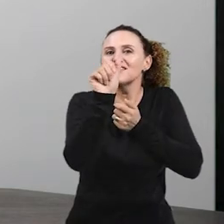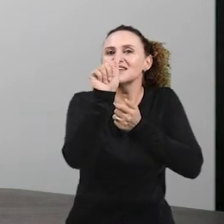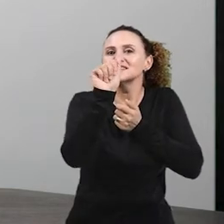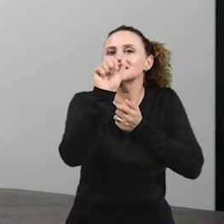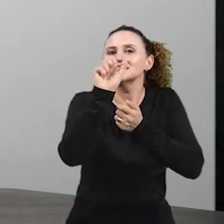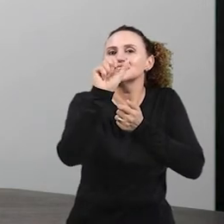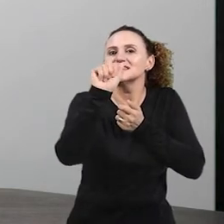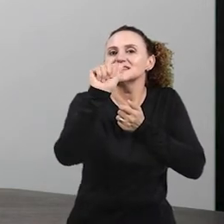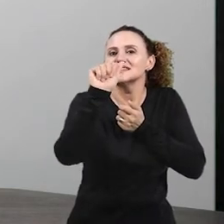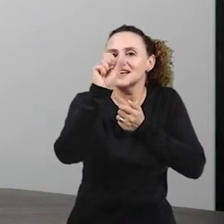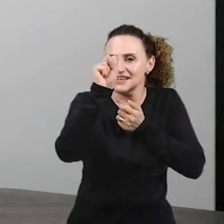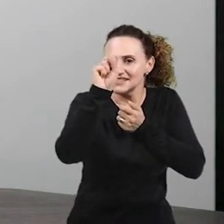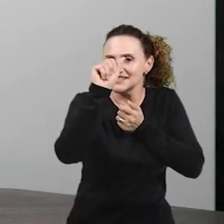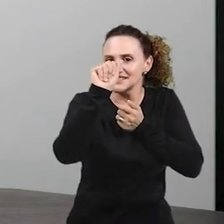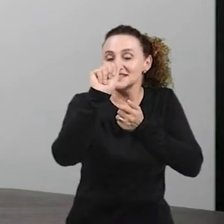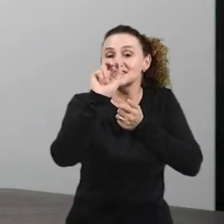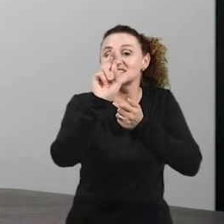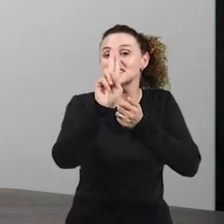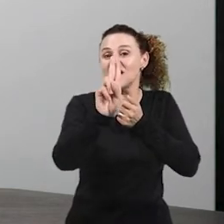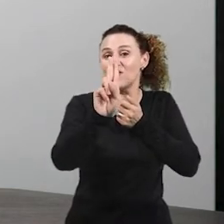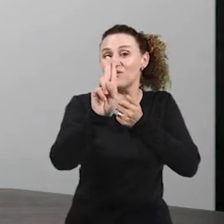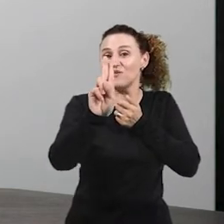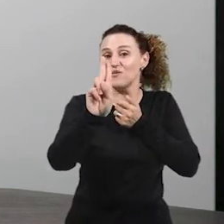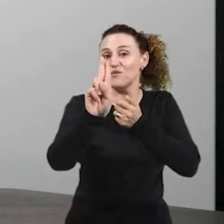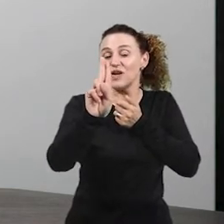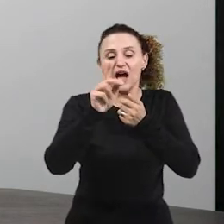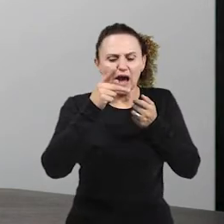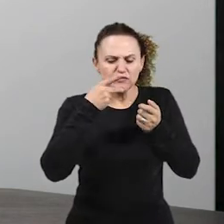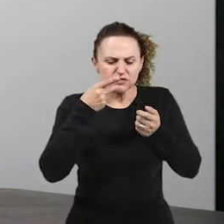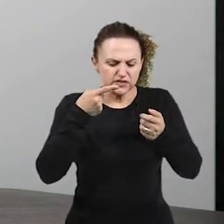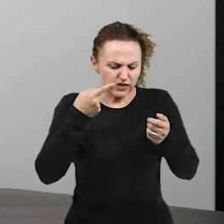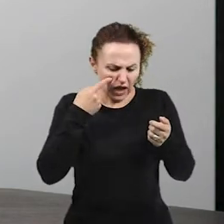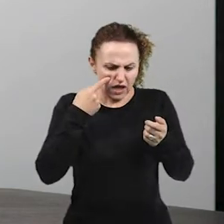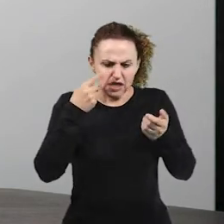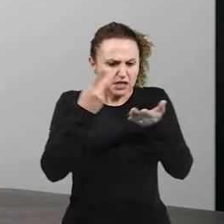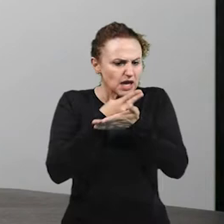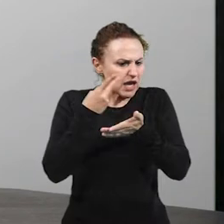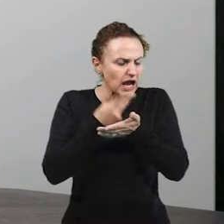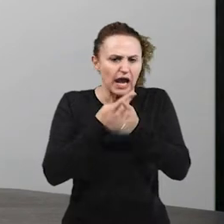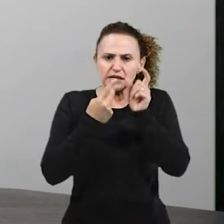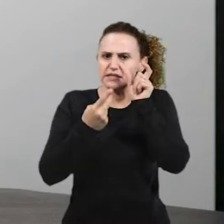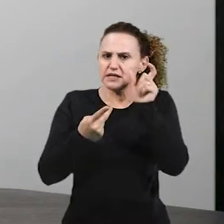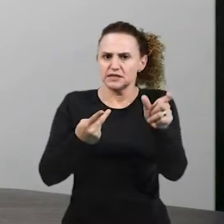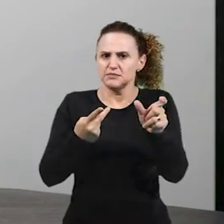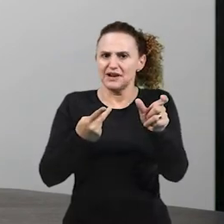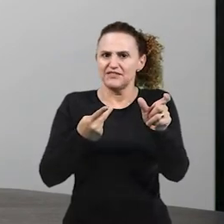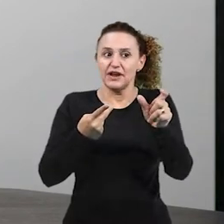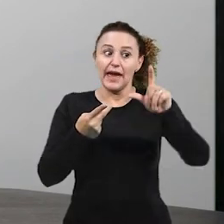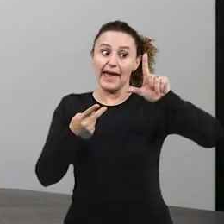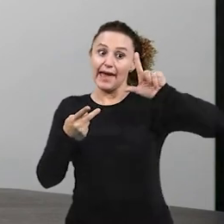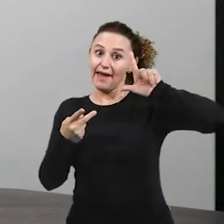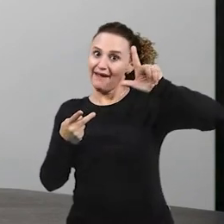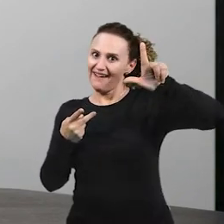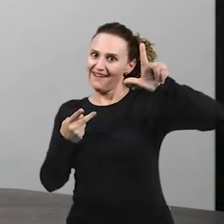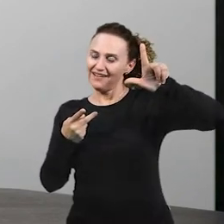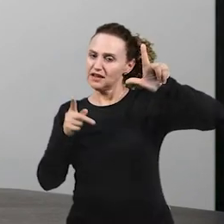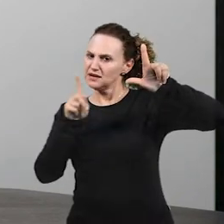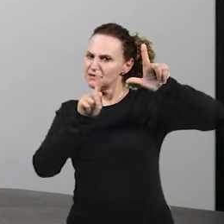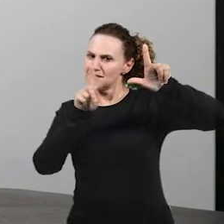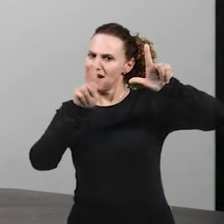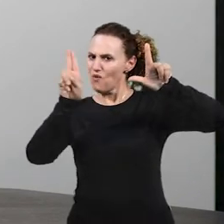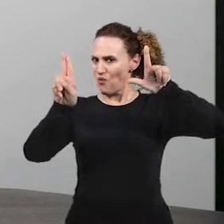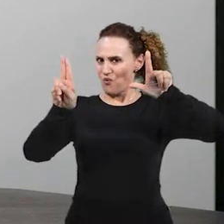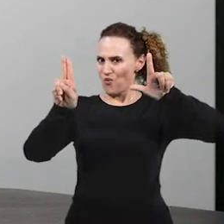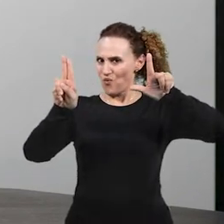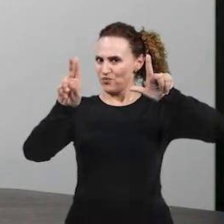com u Oi e aí você fala não é com u é com l aí o aluno vai perguntar mais porque Professora